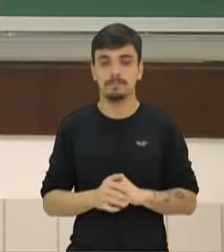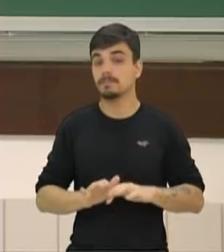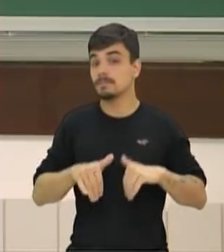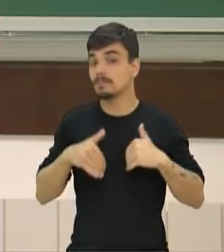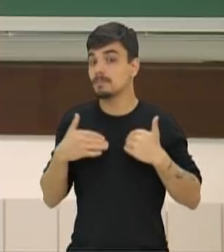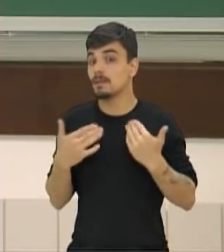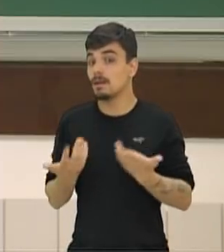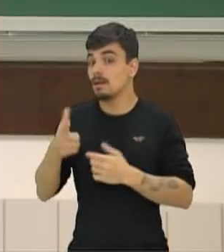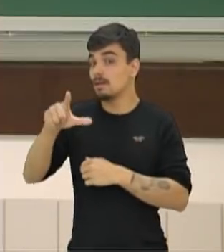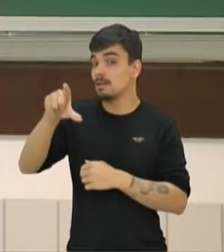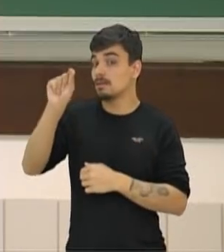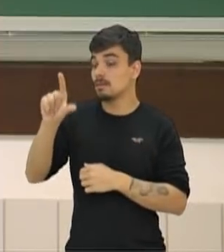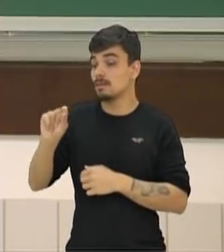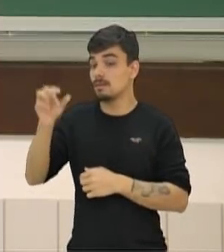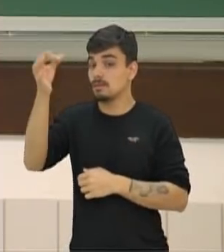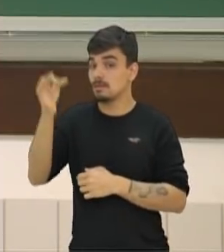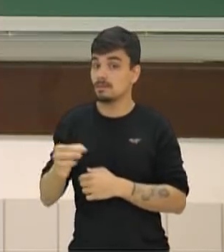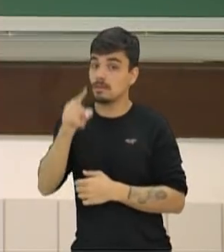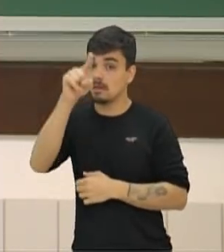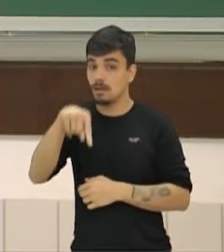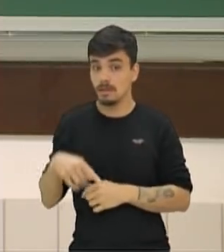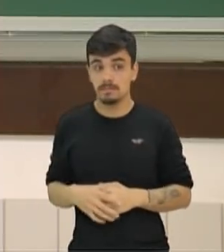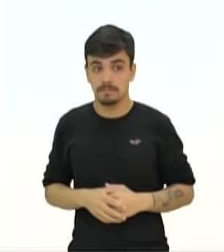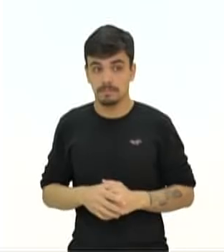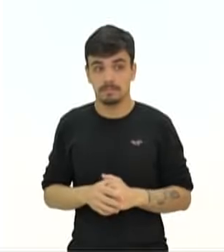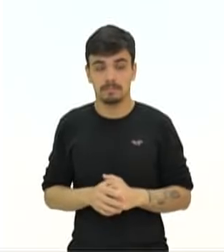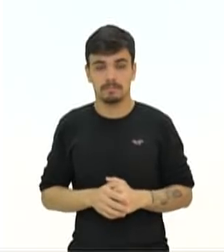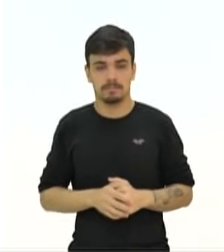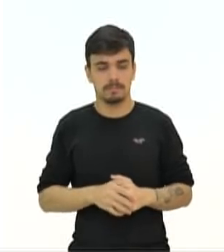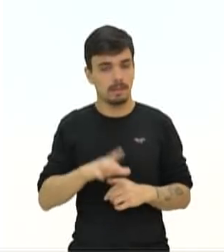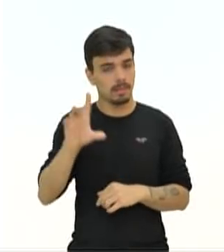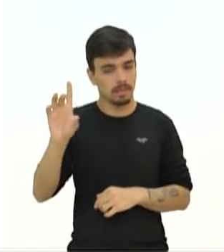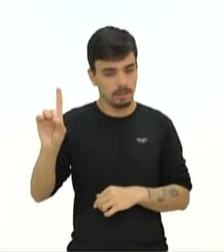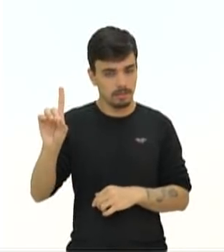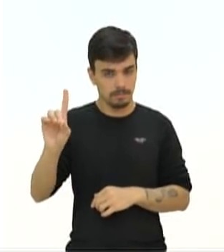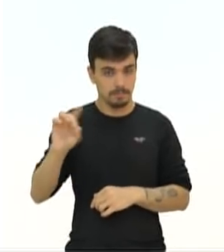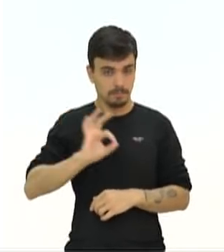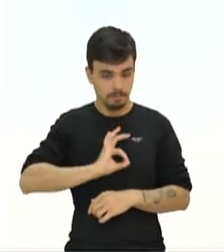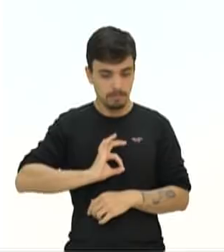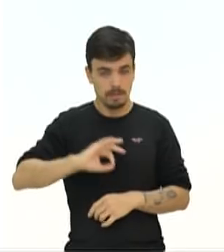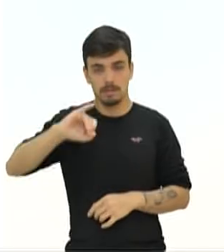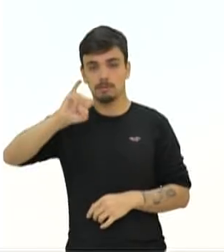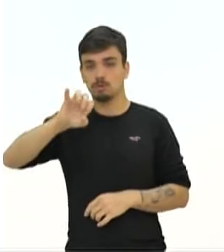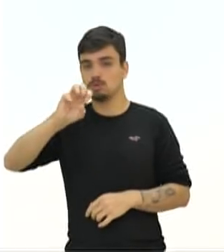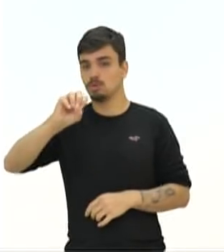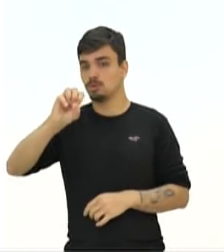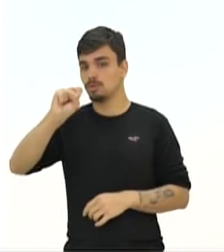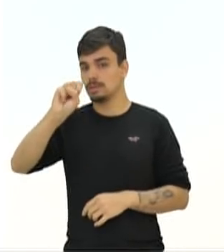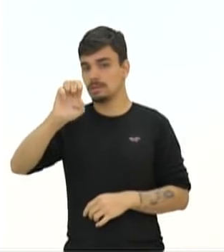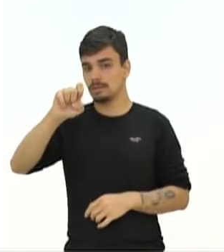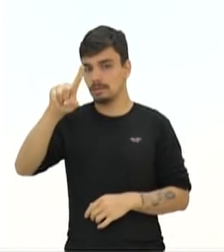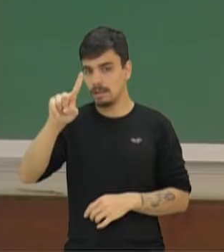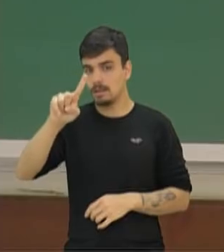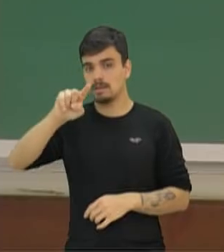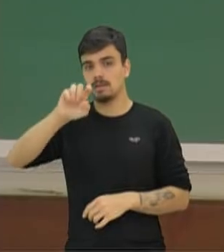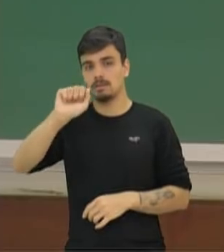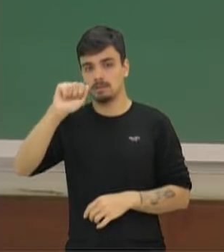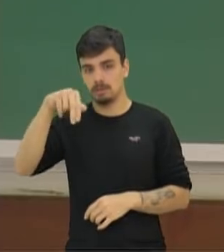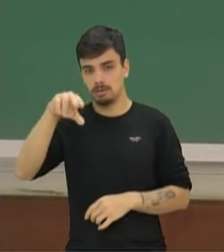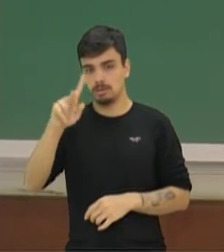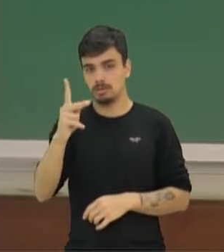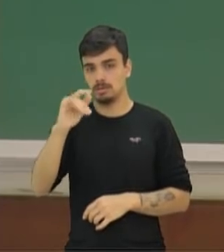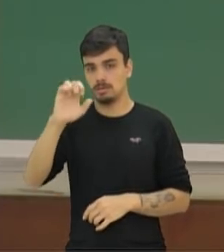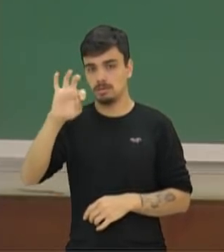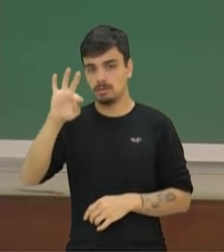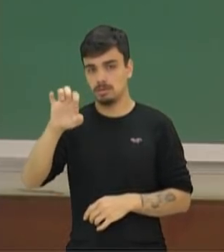E a alternativa correta é Padre José de Anchieta, né? A prof trouxe o nome dele aqui na aula, falou sobre